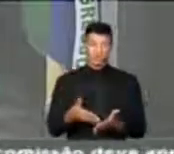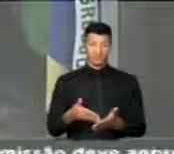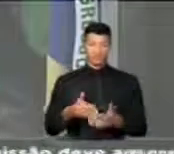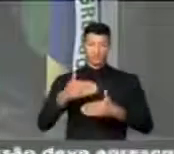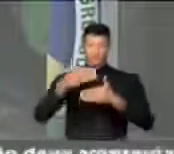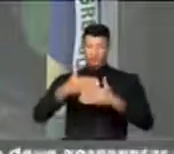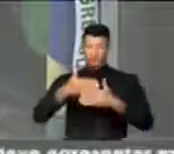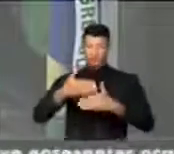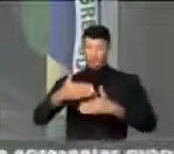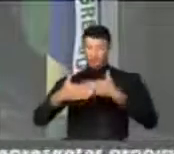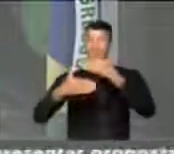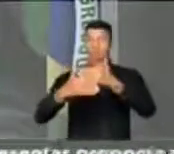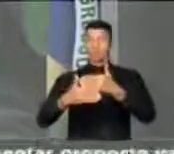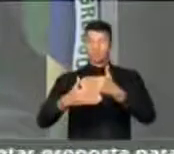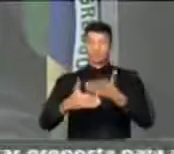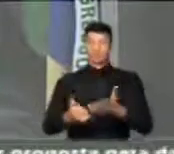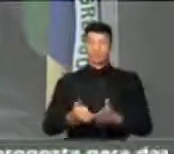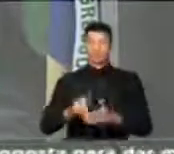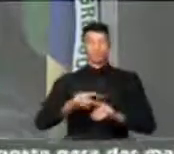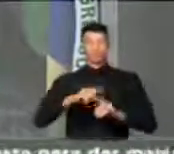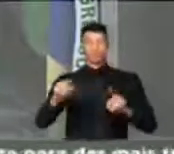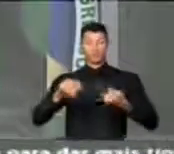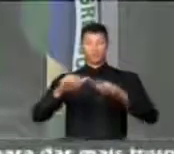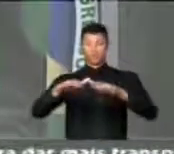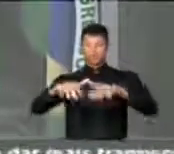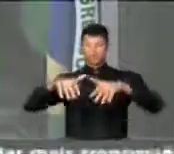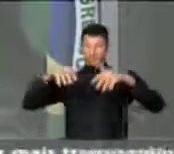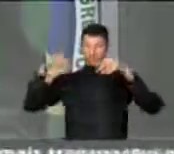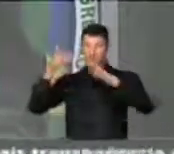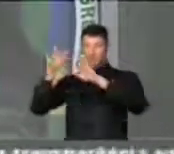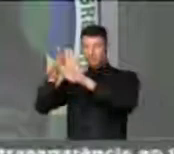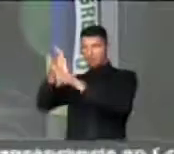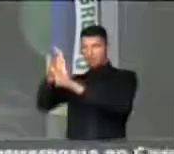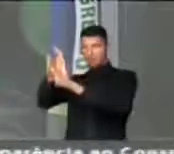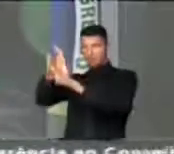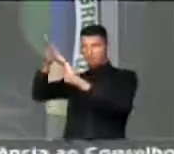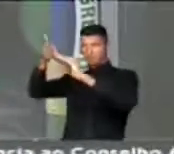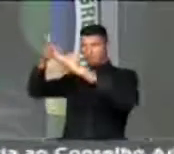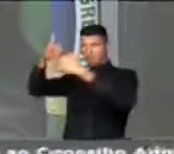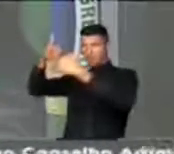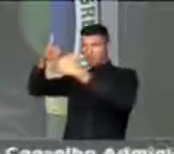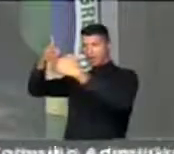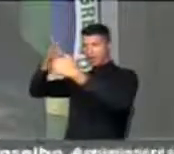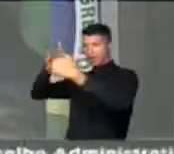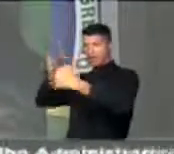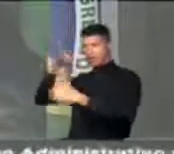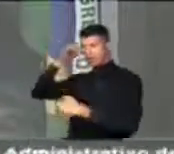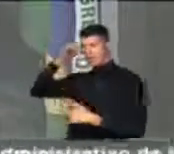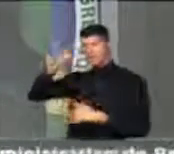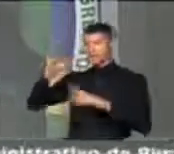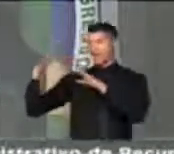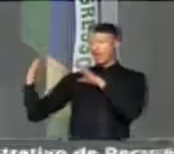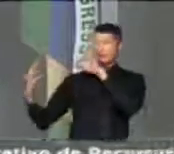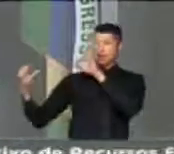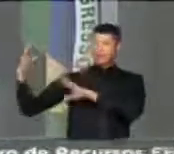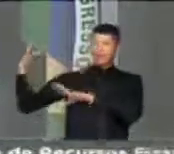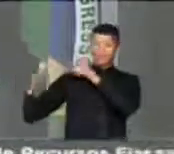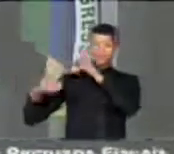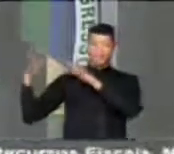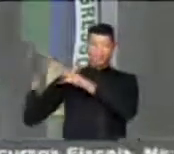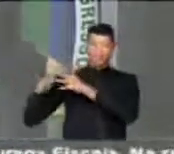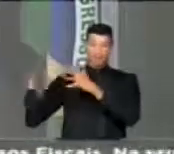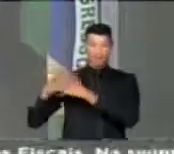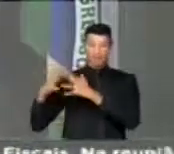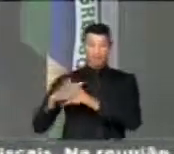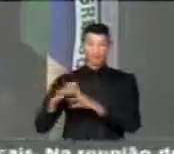muro simbólico, na esplanada dos ministérios para evitar confrontos